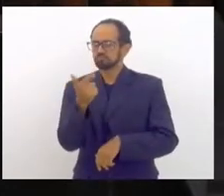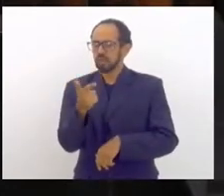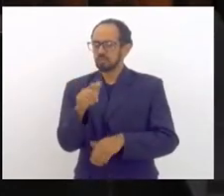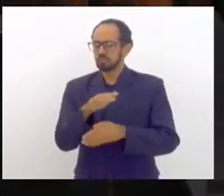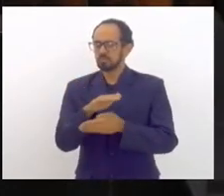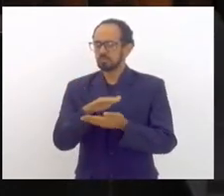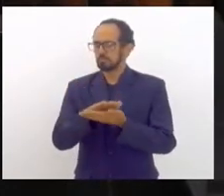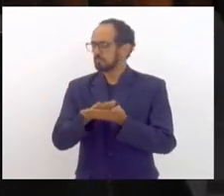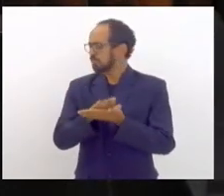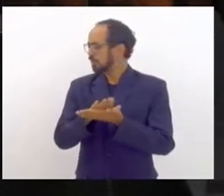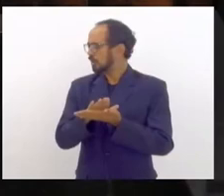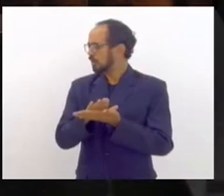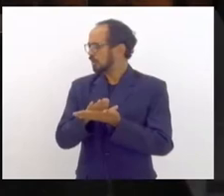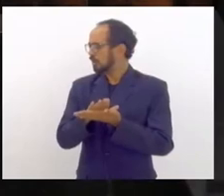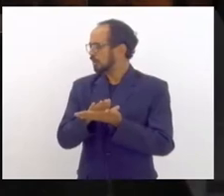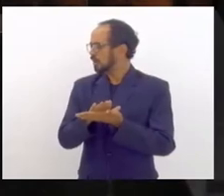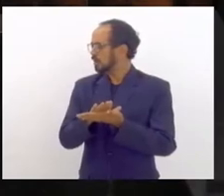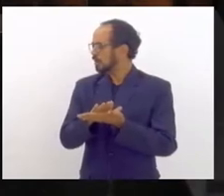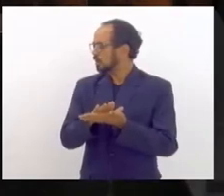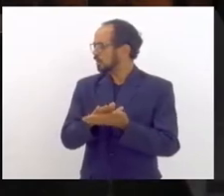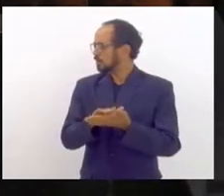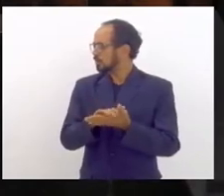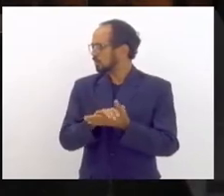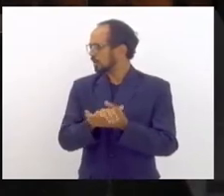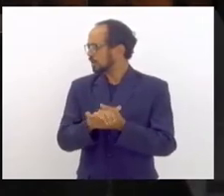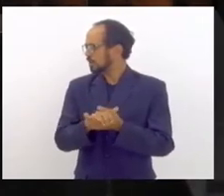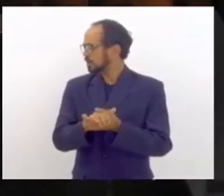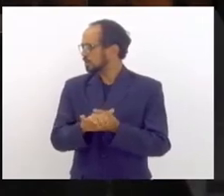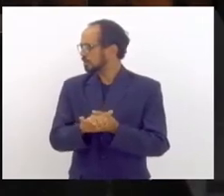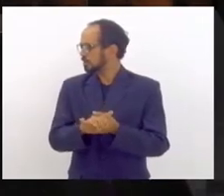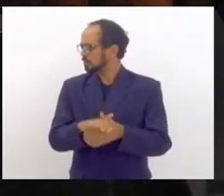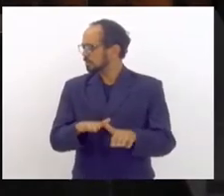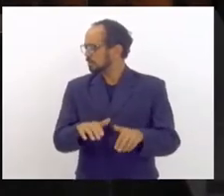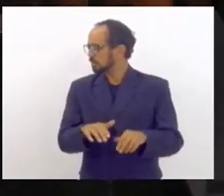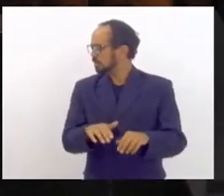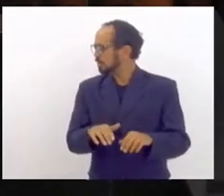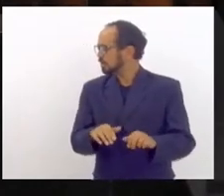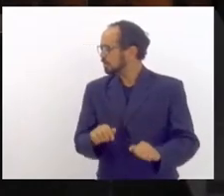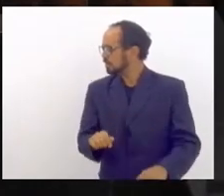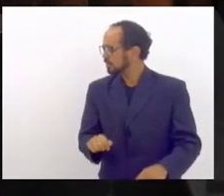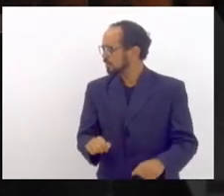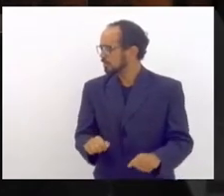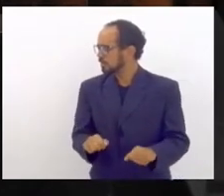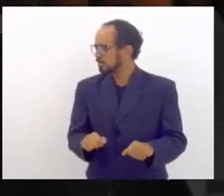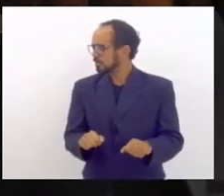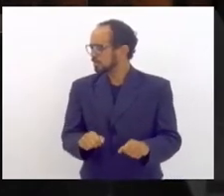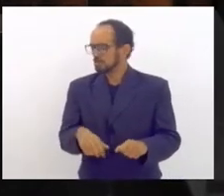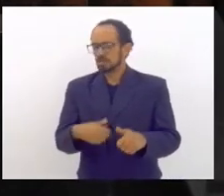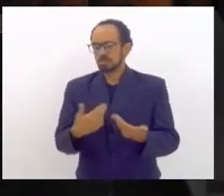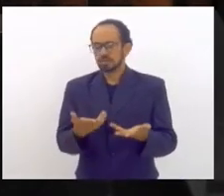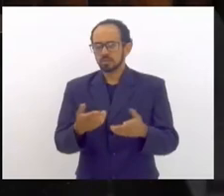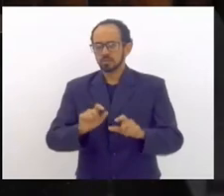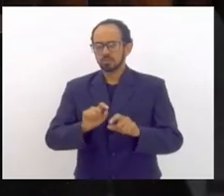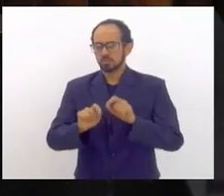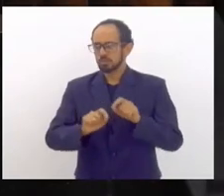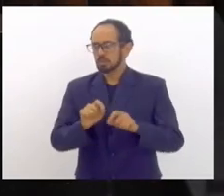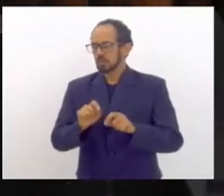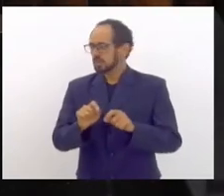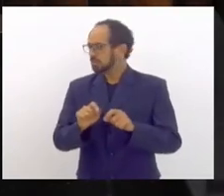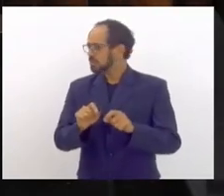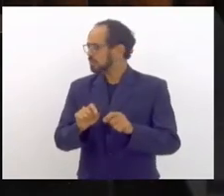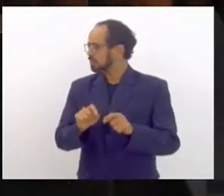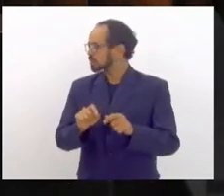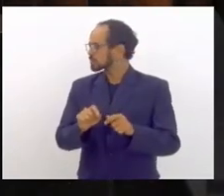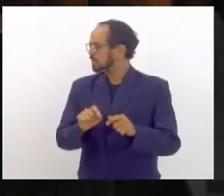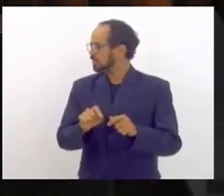numa calçada, num local, numa rua que nunca chegou a água, você instalado um hidrômetro, aí você pergunta, para que aquilo ali?